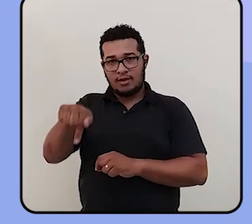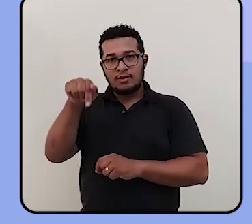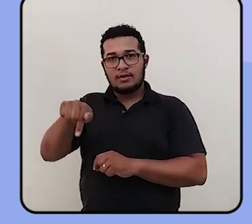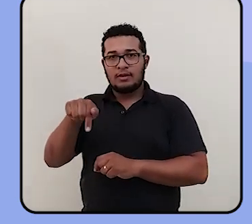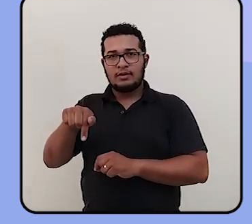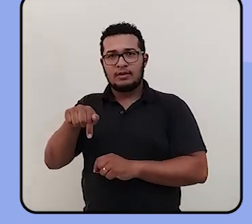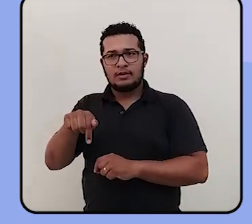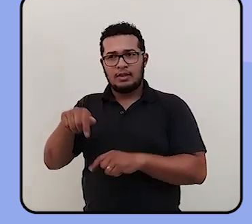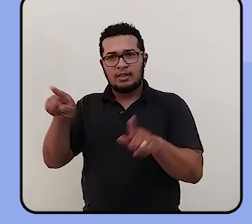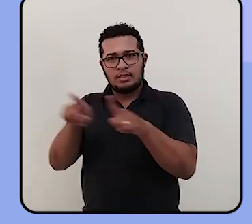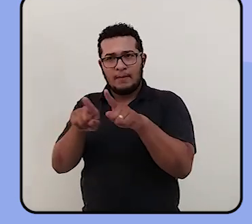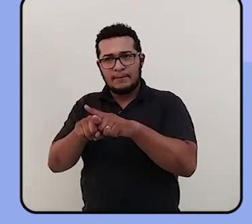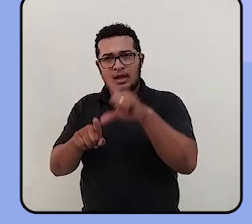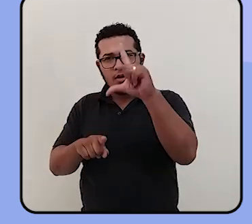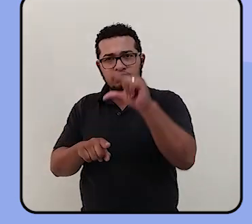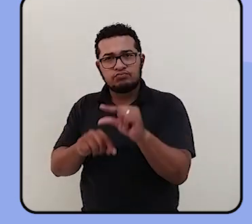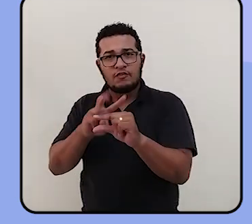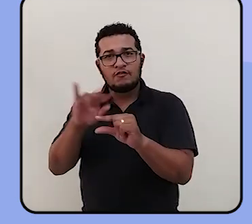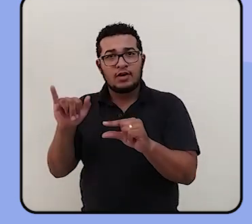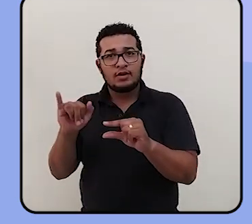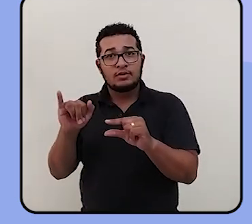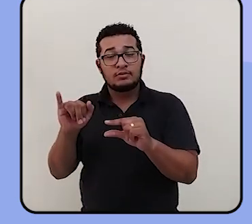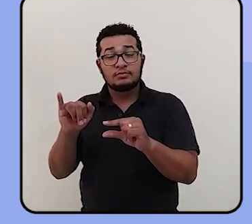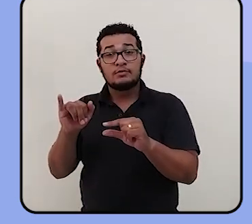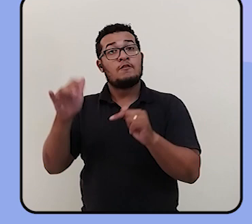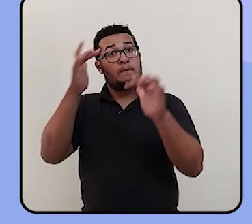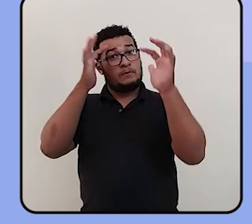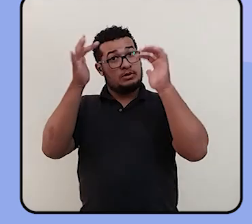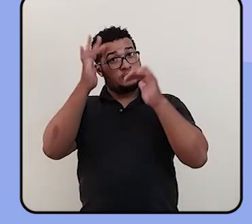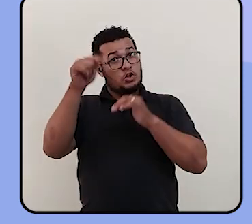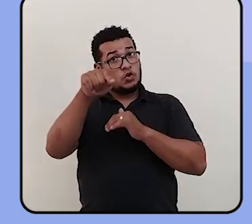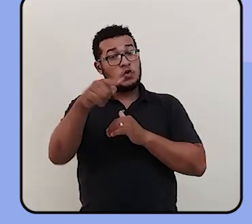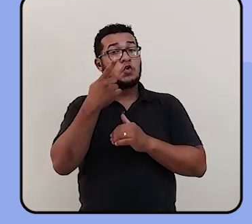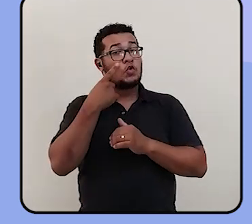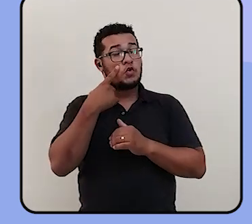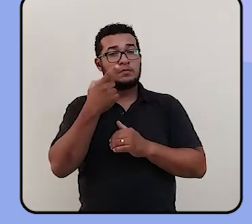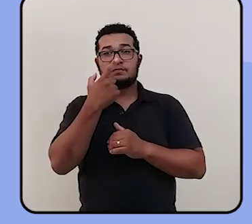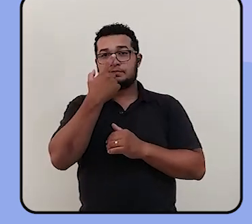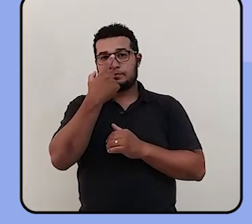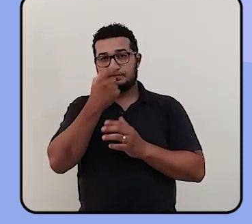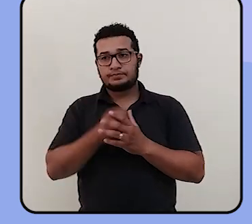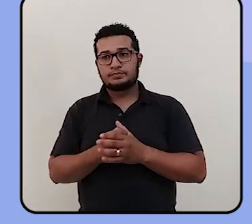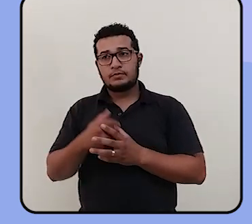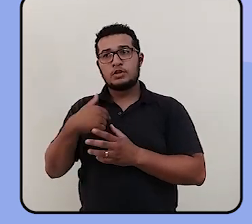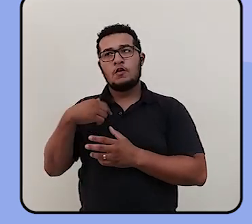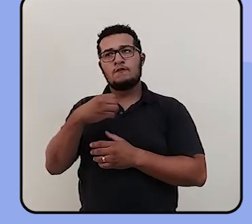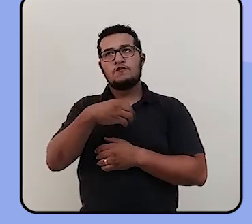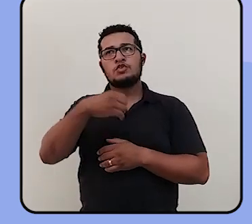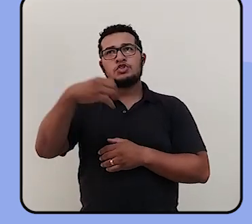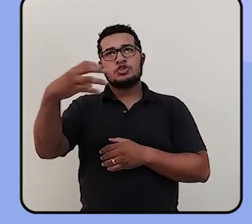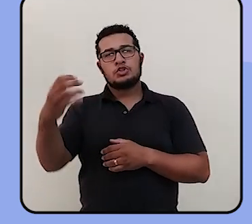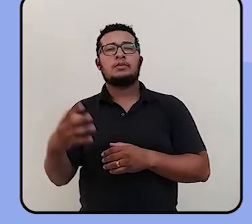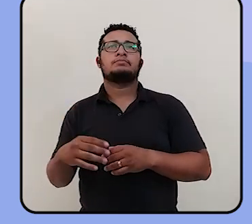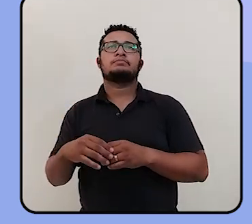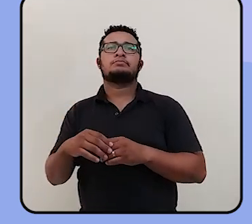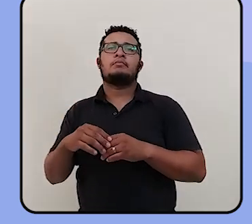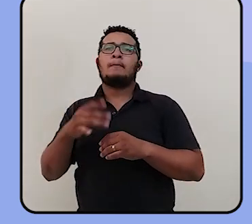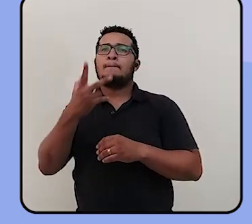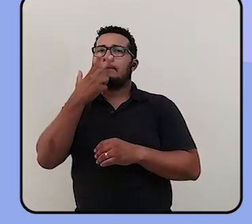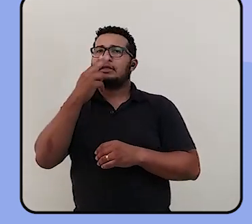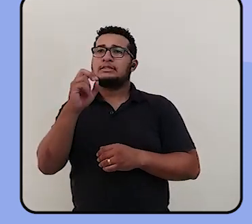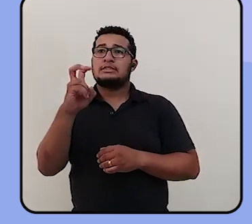velocidade, neste caso, também vai diminuir? Vamos pensar um pouco. Eu estou fazendo uma viagem